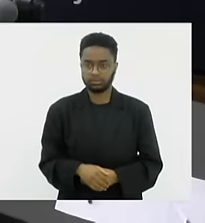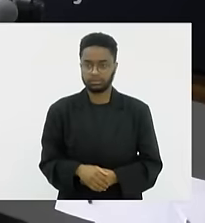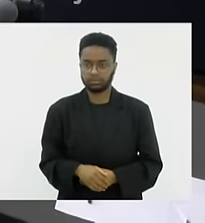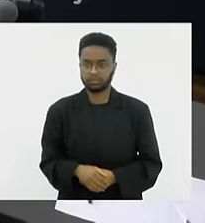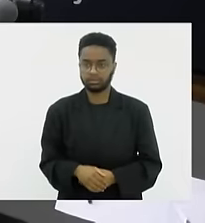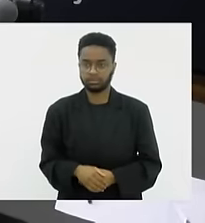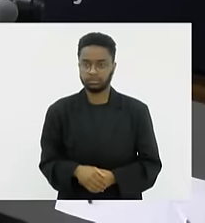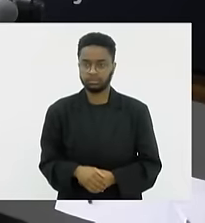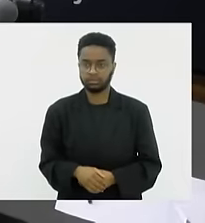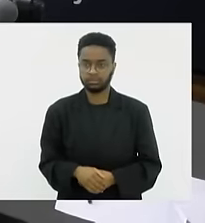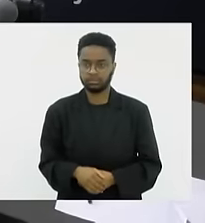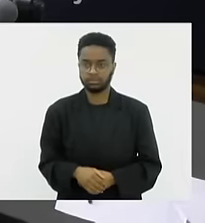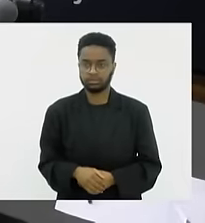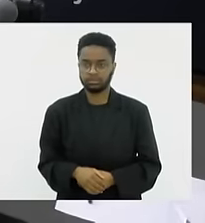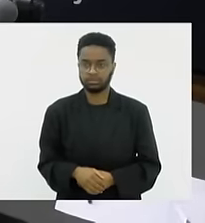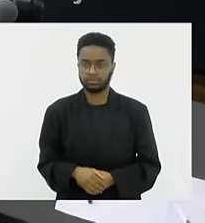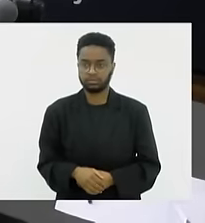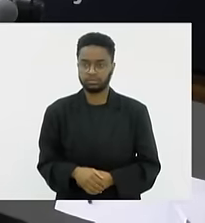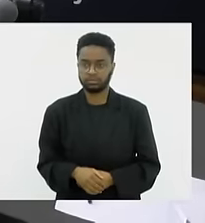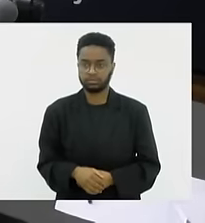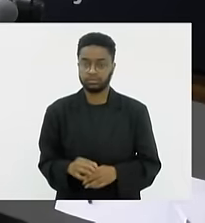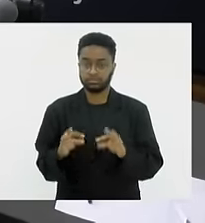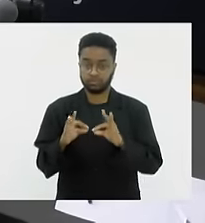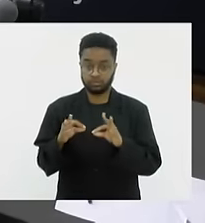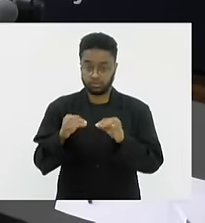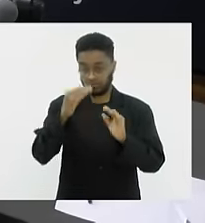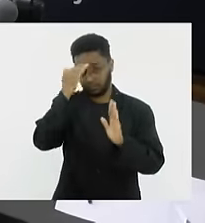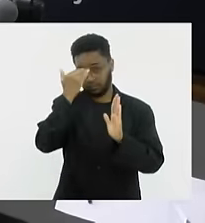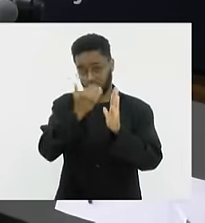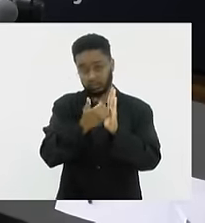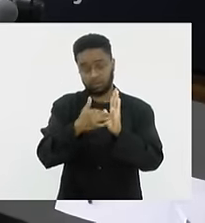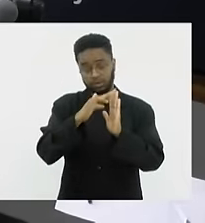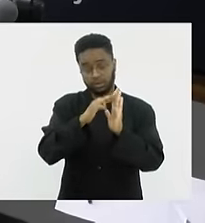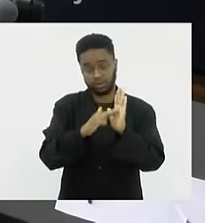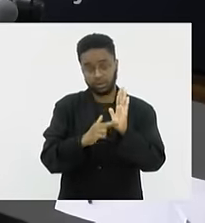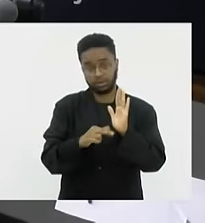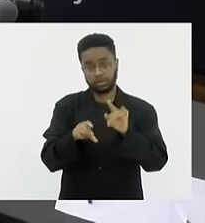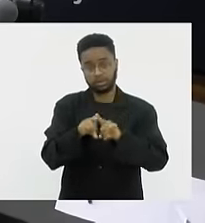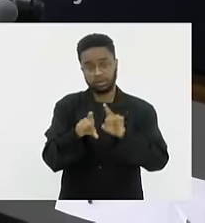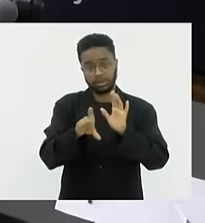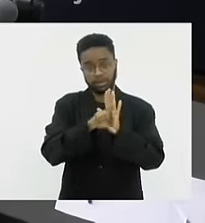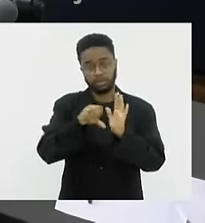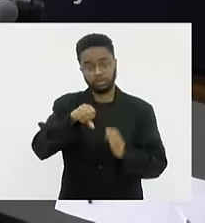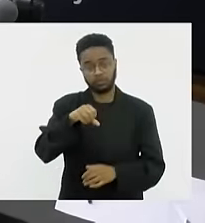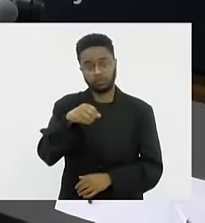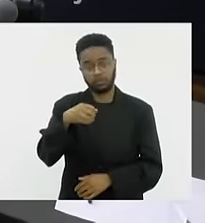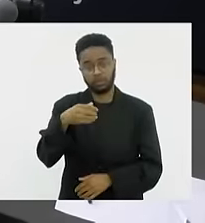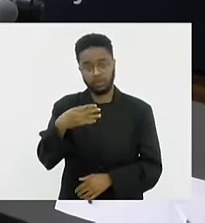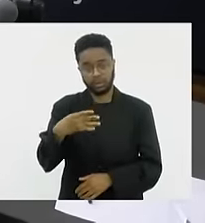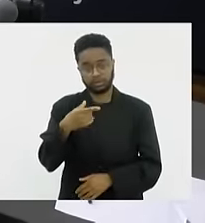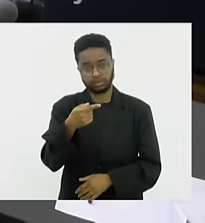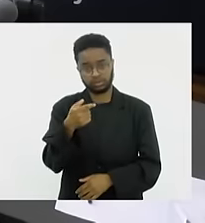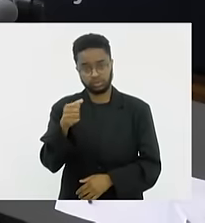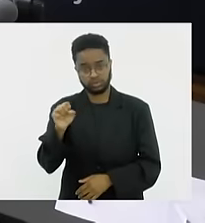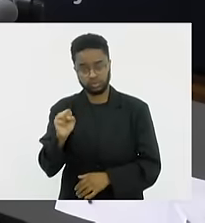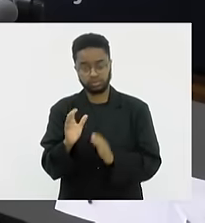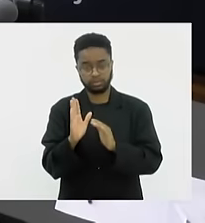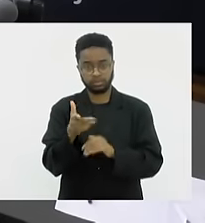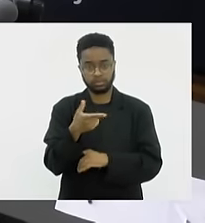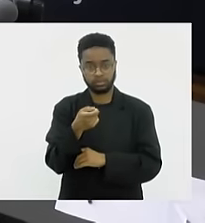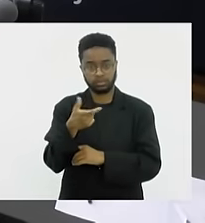presidente, as determinações da lei dessa casa, 9478/2021, que impõe a